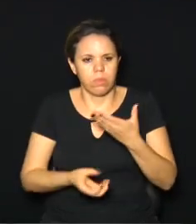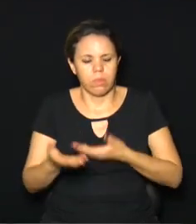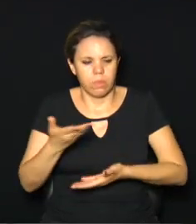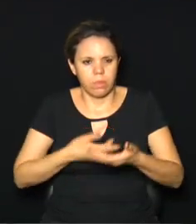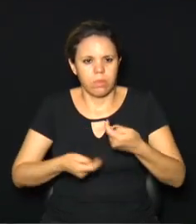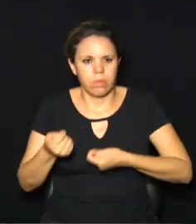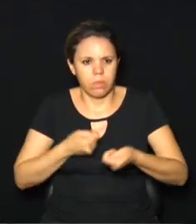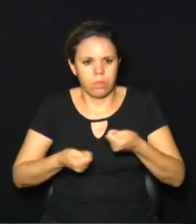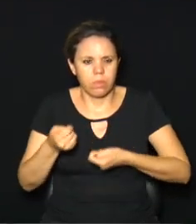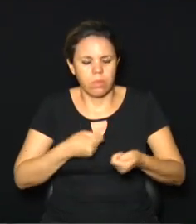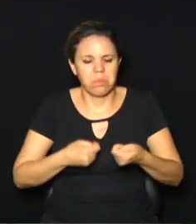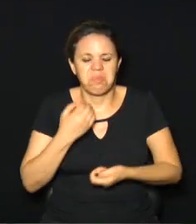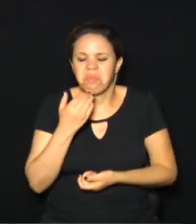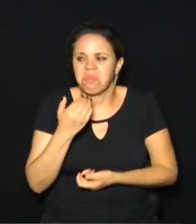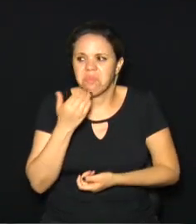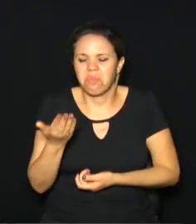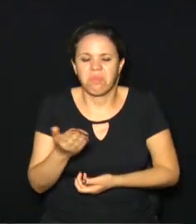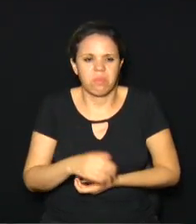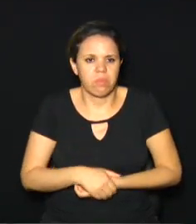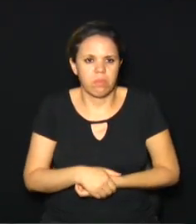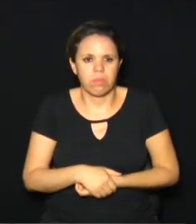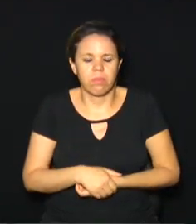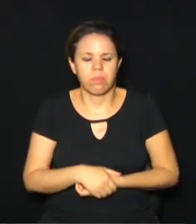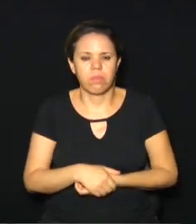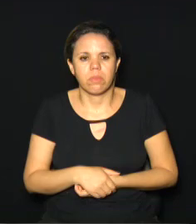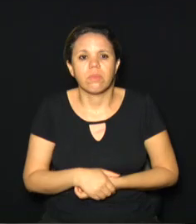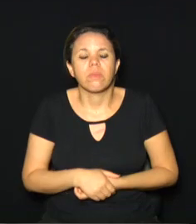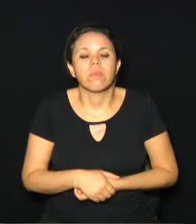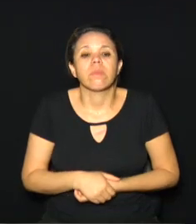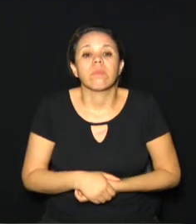né? Não adianta nada você tirar o poder